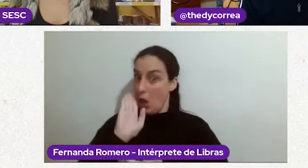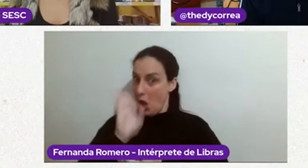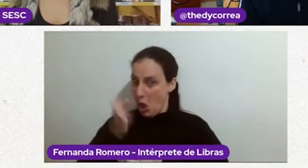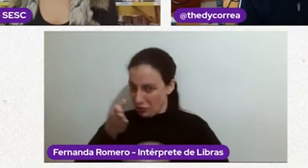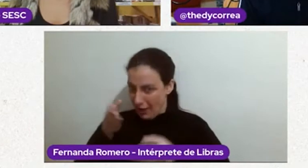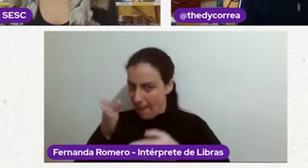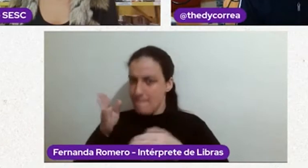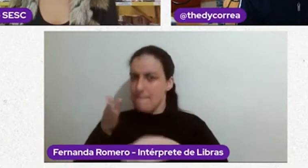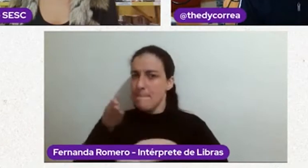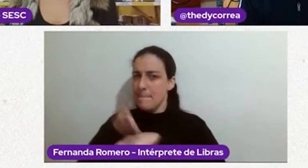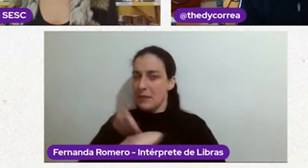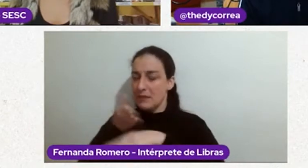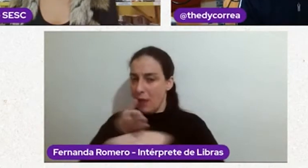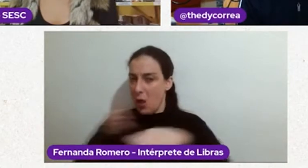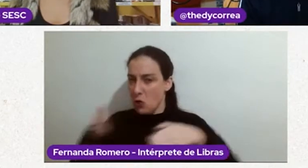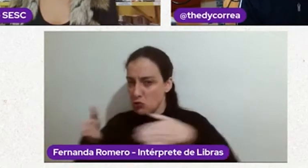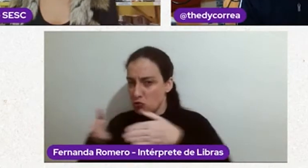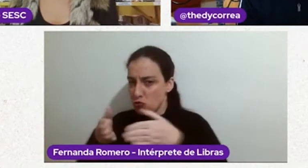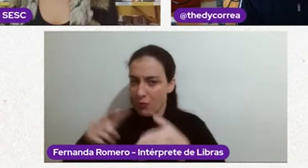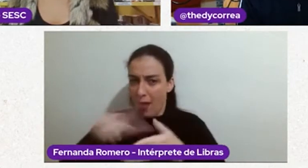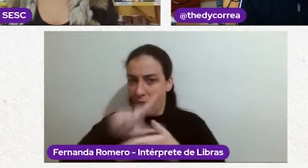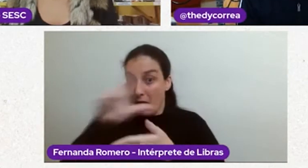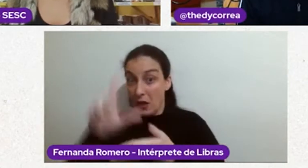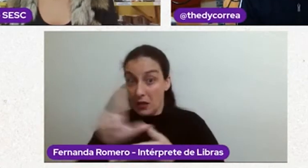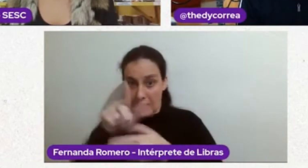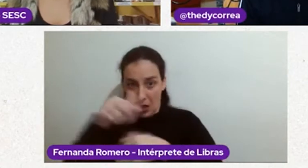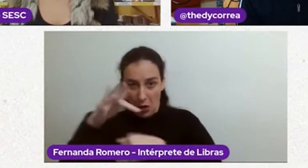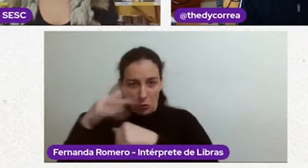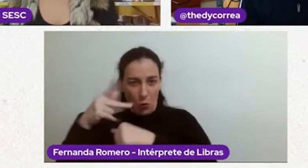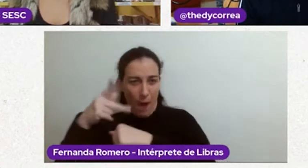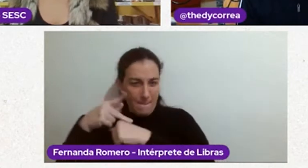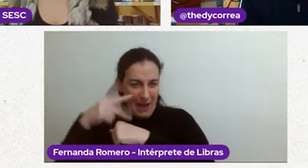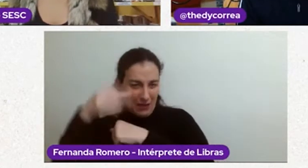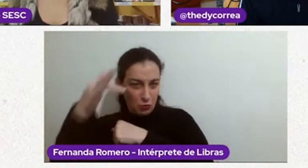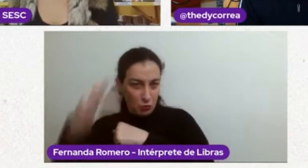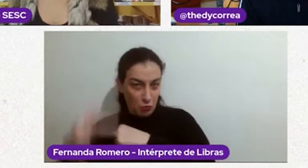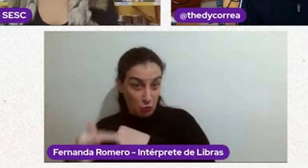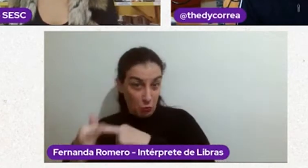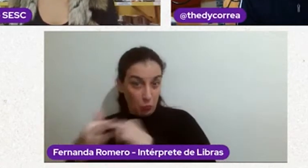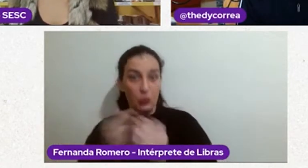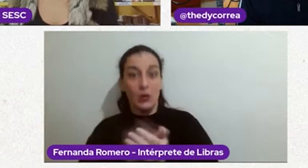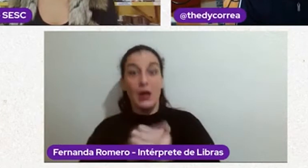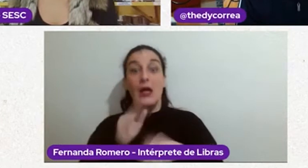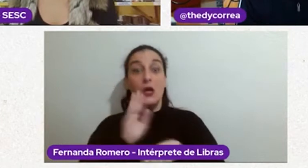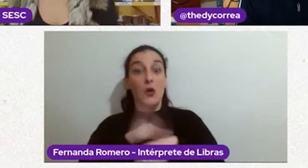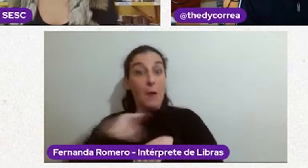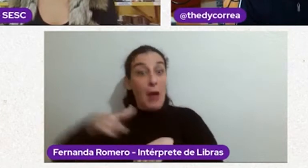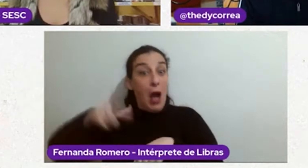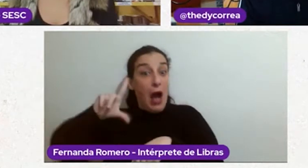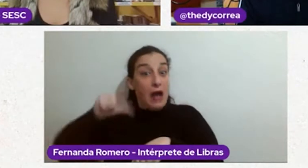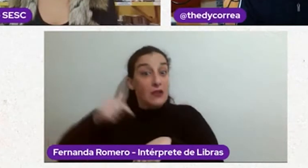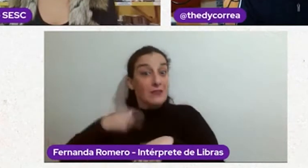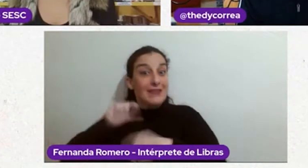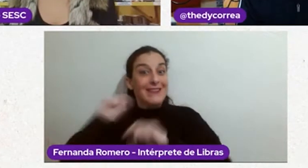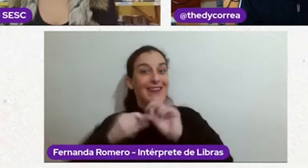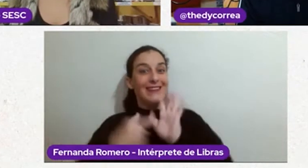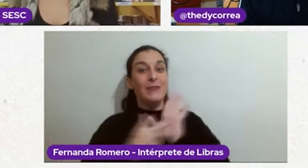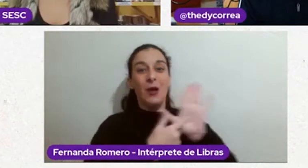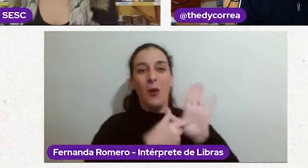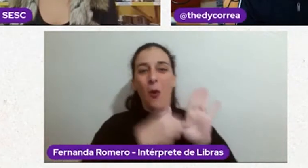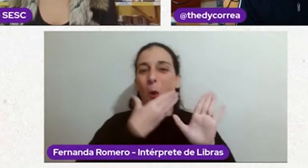Fundo, e quem se apresentou em um momento antes de mim lá foi o Maurício de